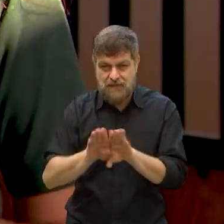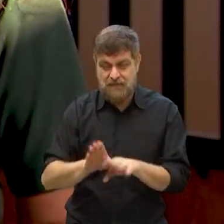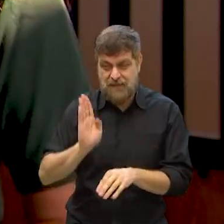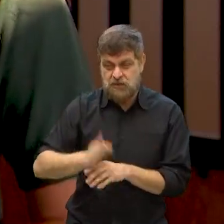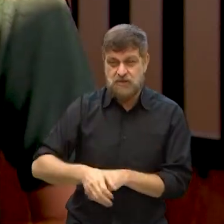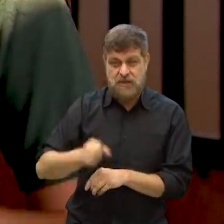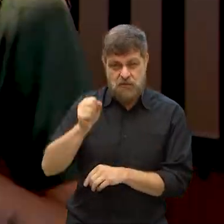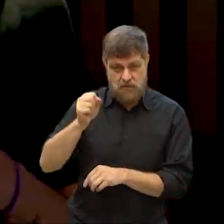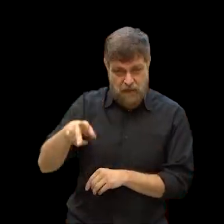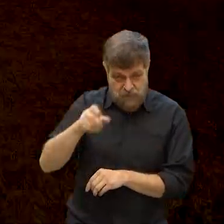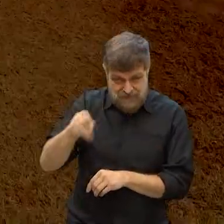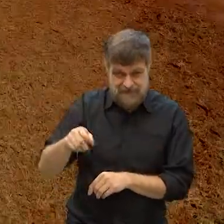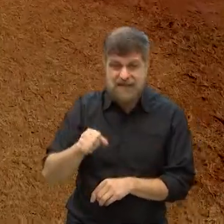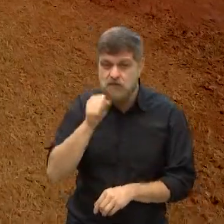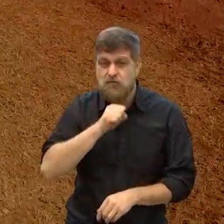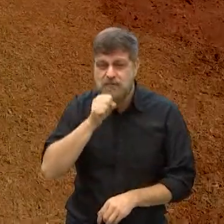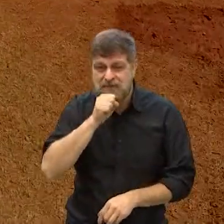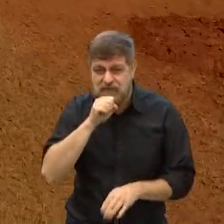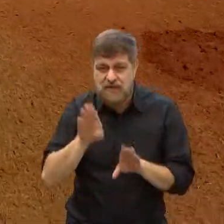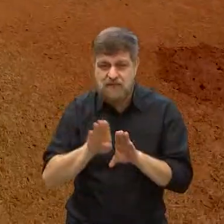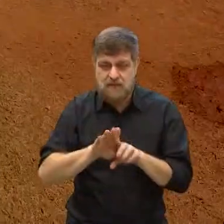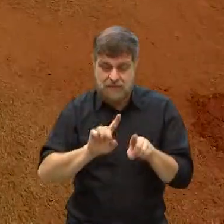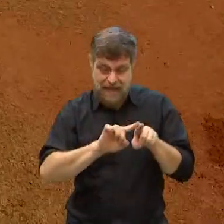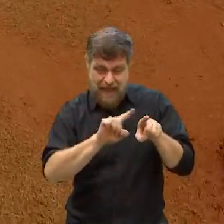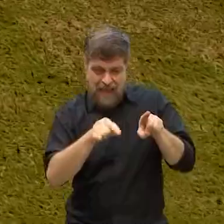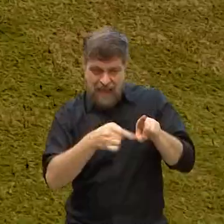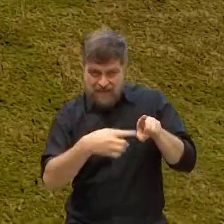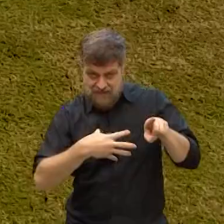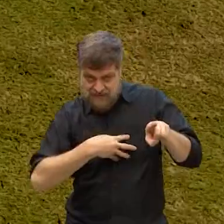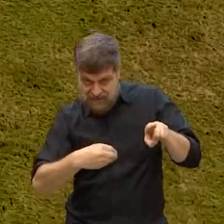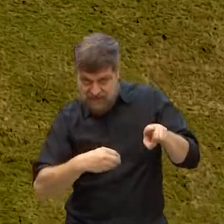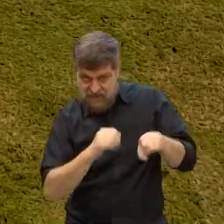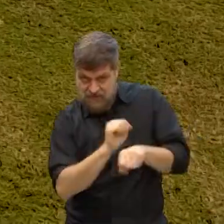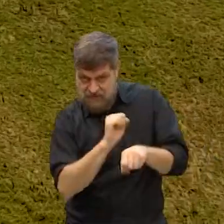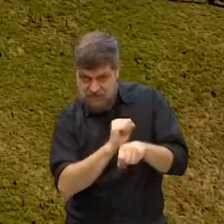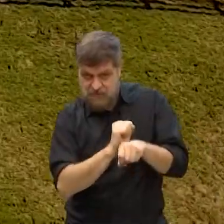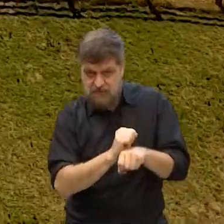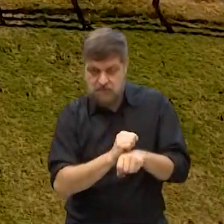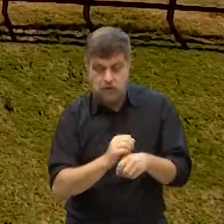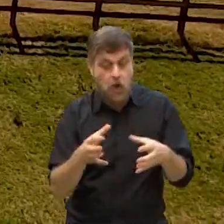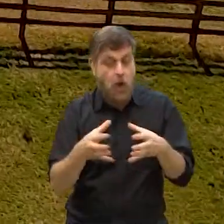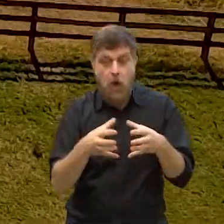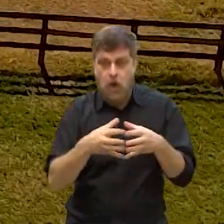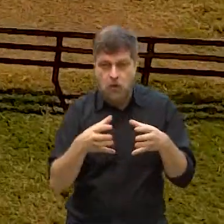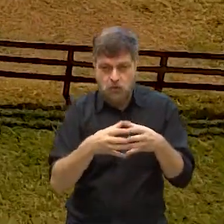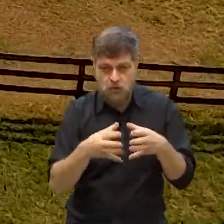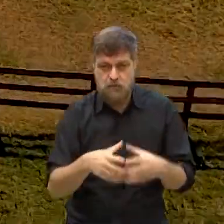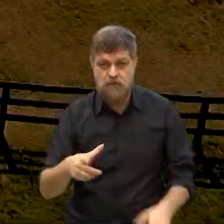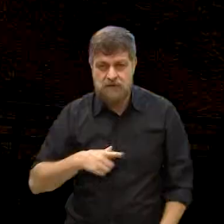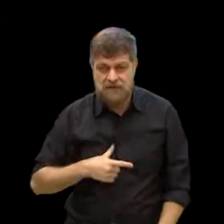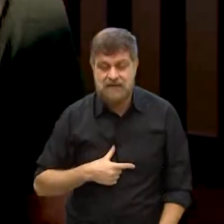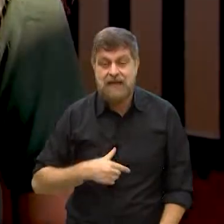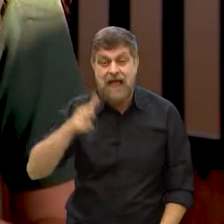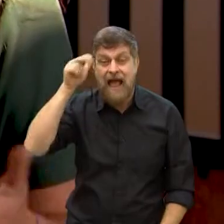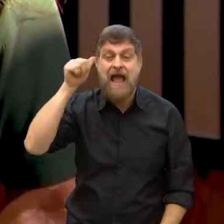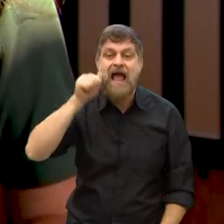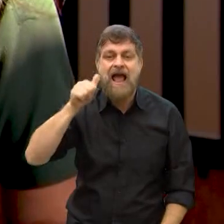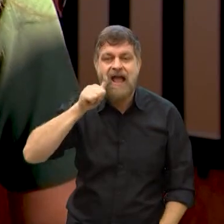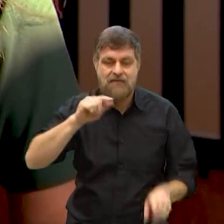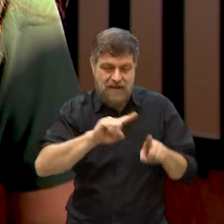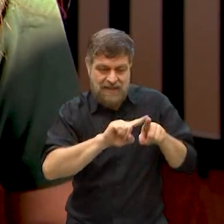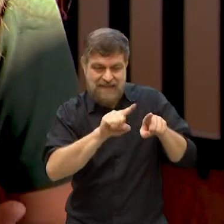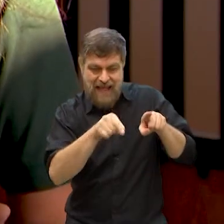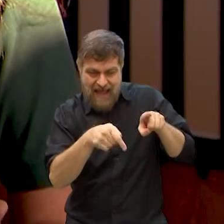éguas prenhes, eles vivem soltos no piquete, eles vivem como num bando mesmo. As éguas prenhes recebem uma